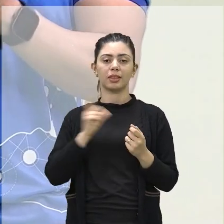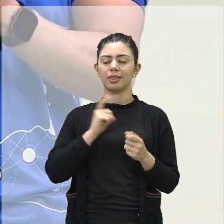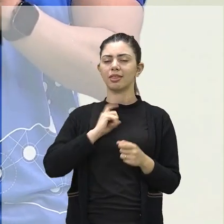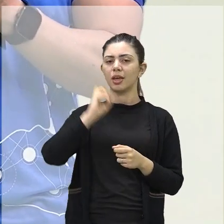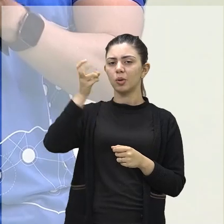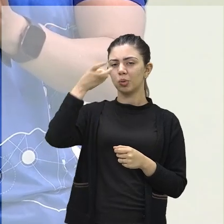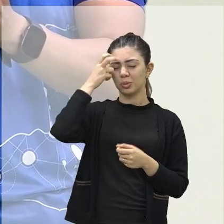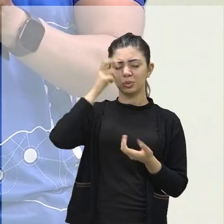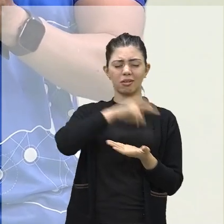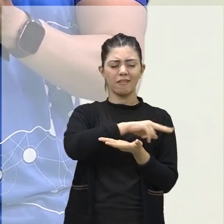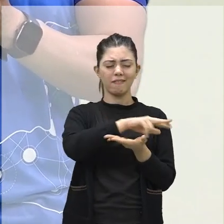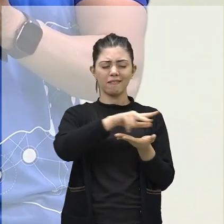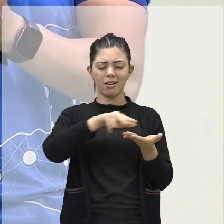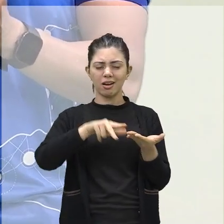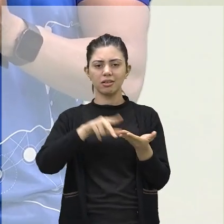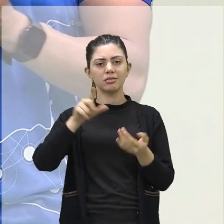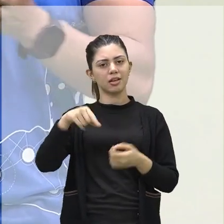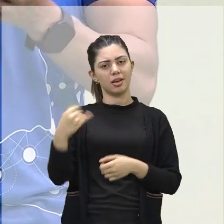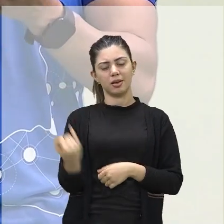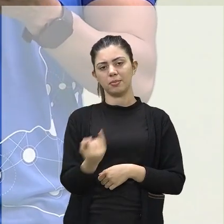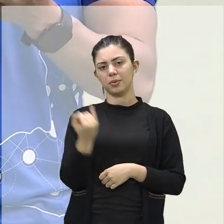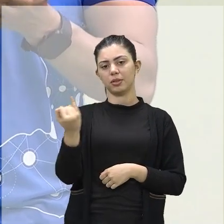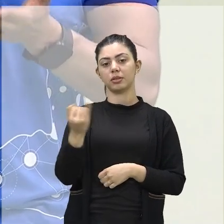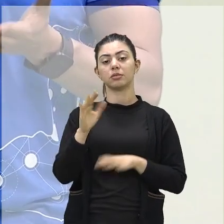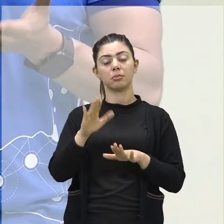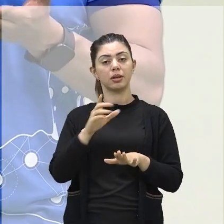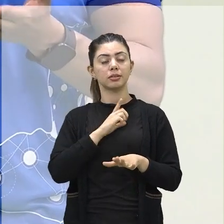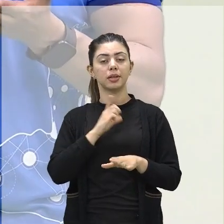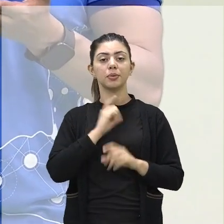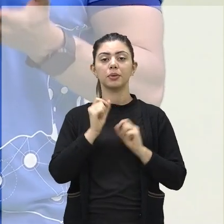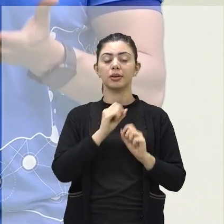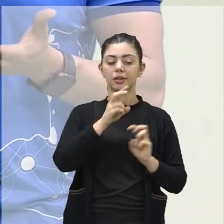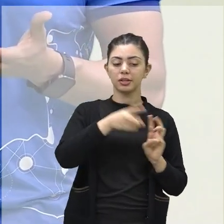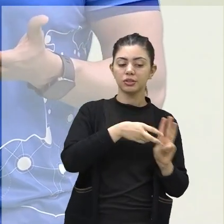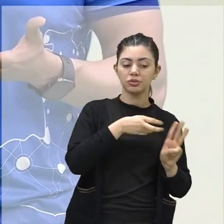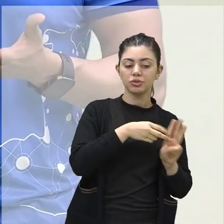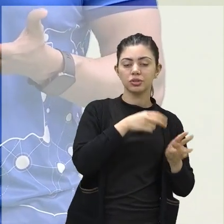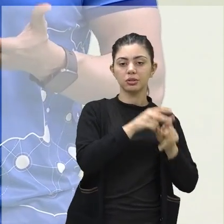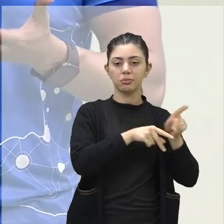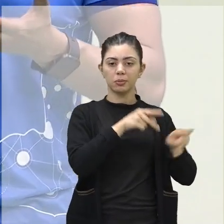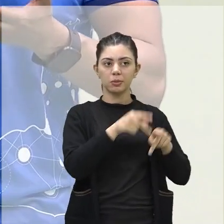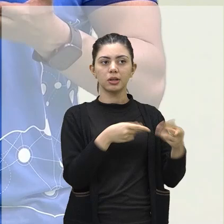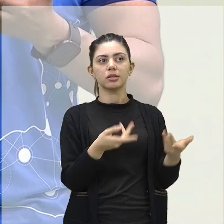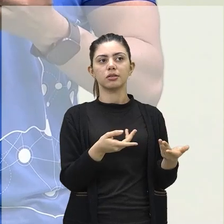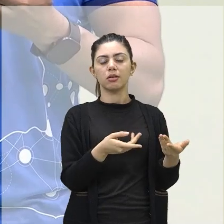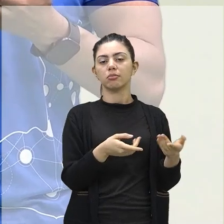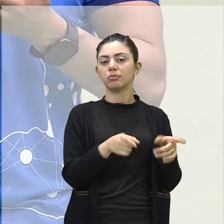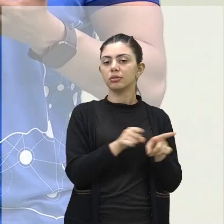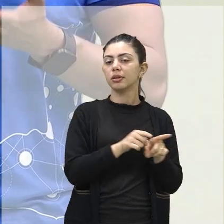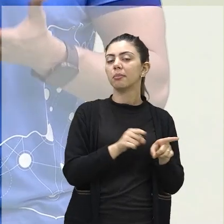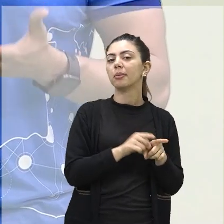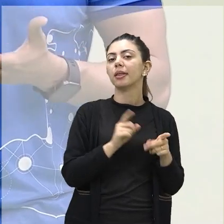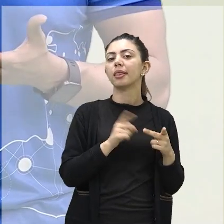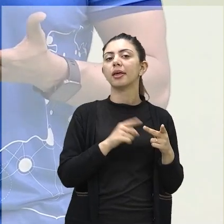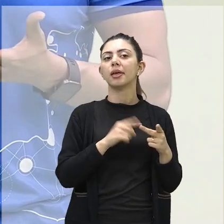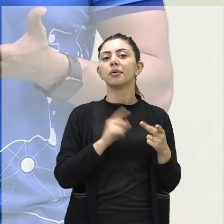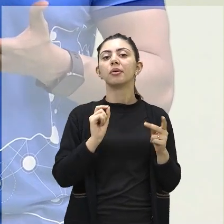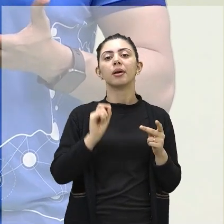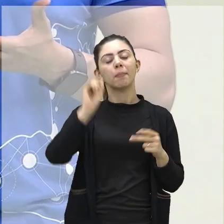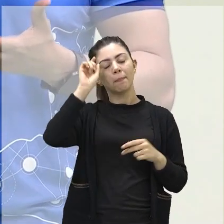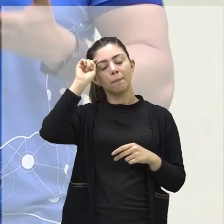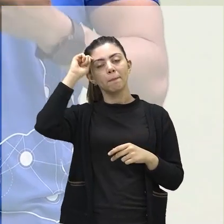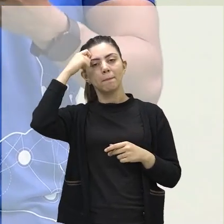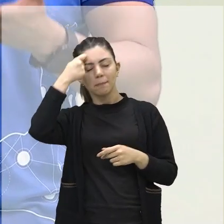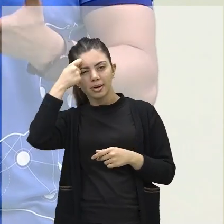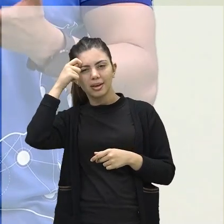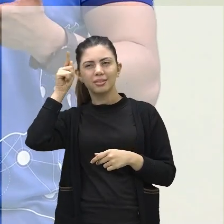muito importante. Tá? Nós temos aqui os indígenas, os povos indígenas que compõem a nossa identidade, a gente tem também os africanos escravizados que